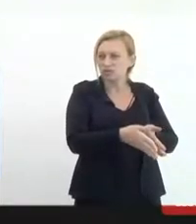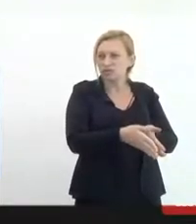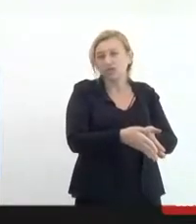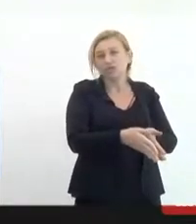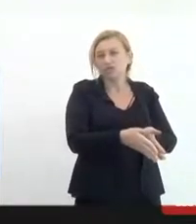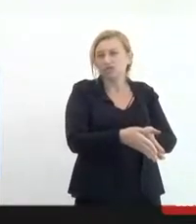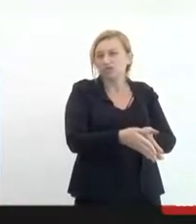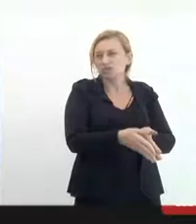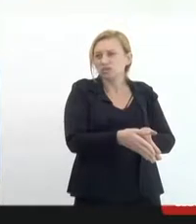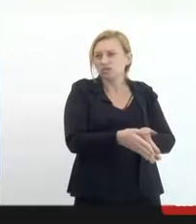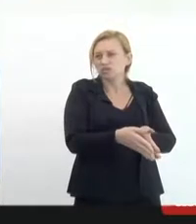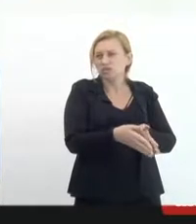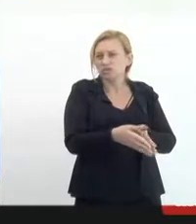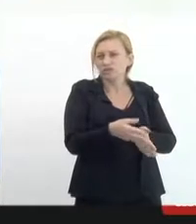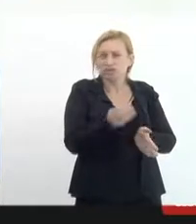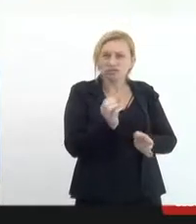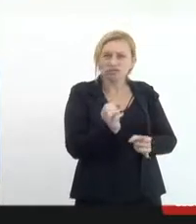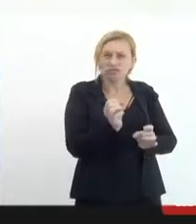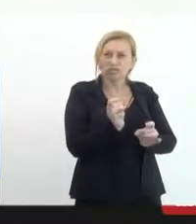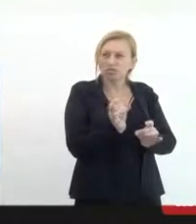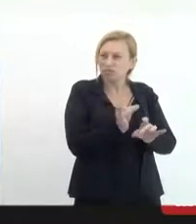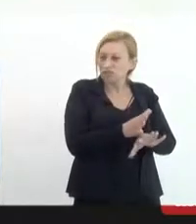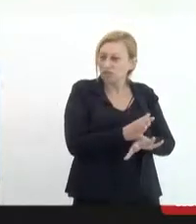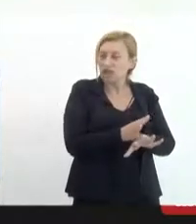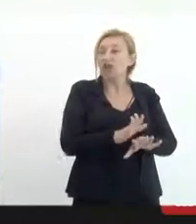Eu ainda sou daqueles parlamentares